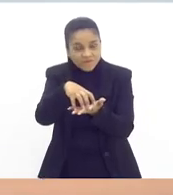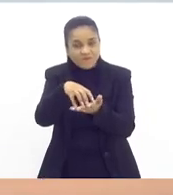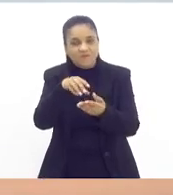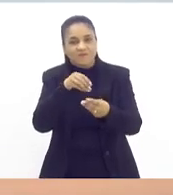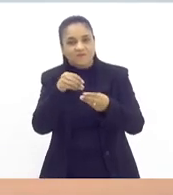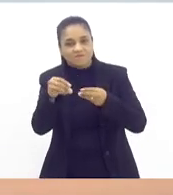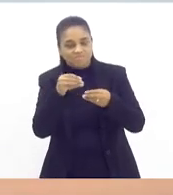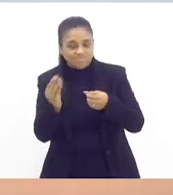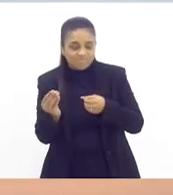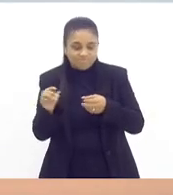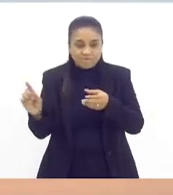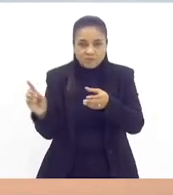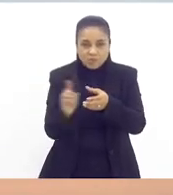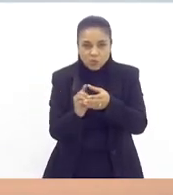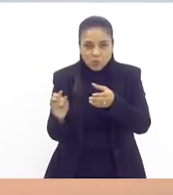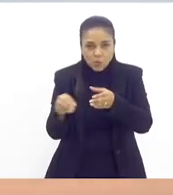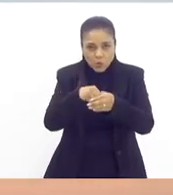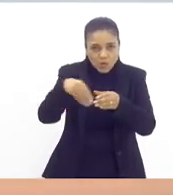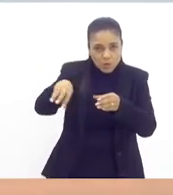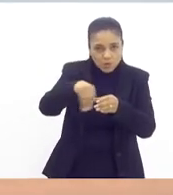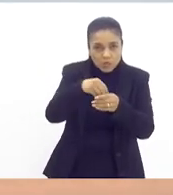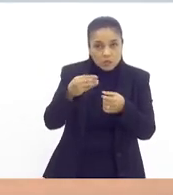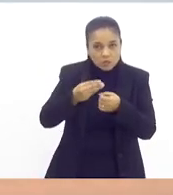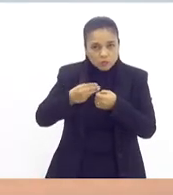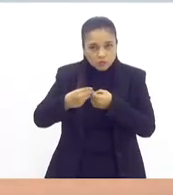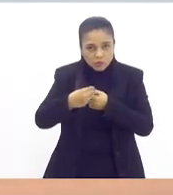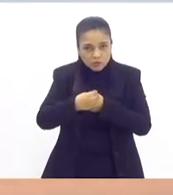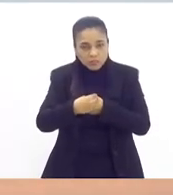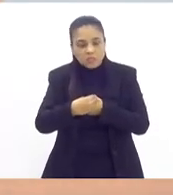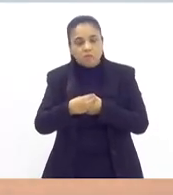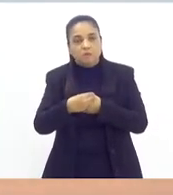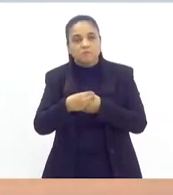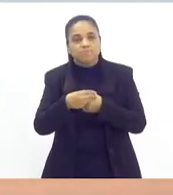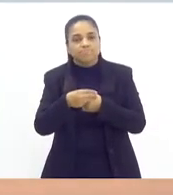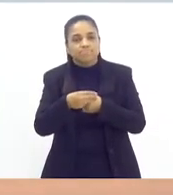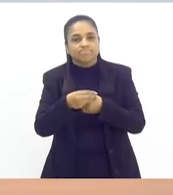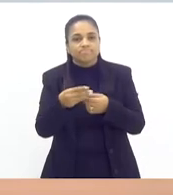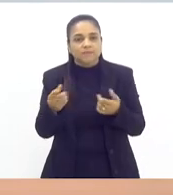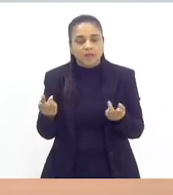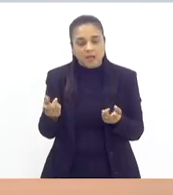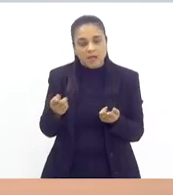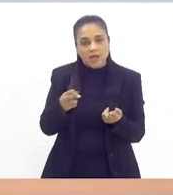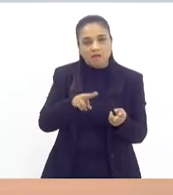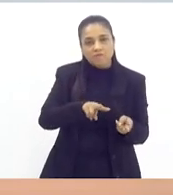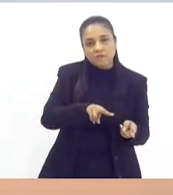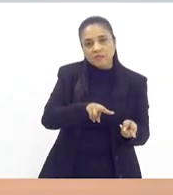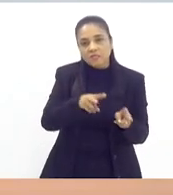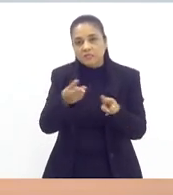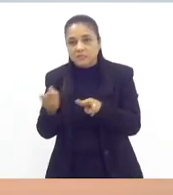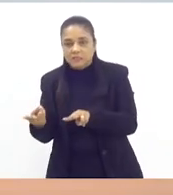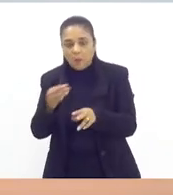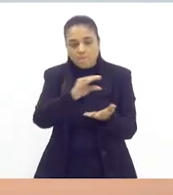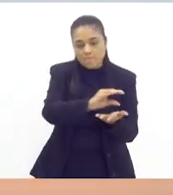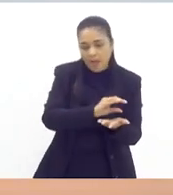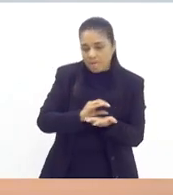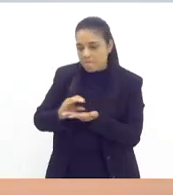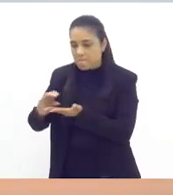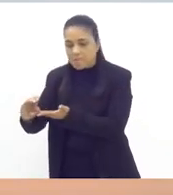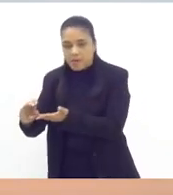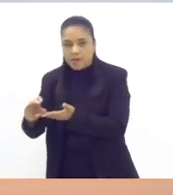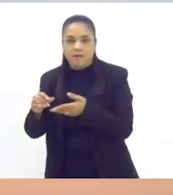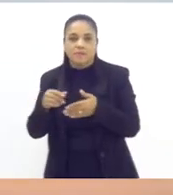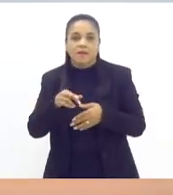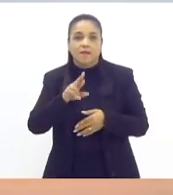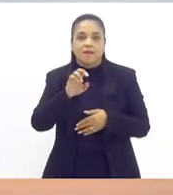os municípios dentro do modelo do IVA, é grande ao permitir essa transição longa na distribuição da receita, é grande